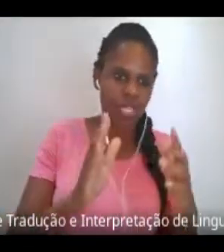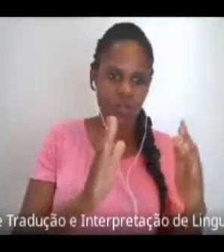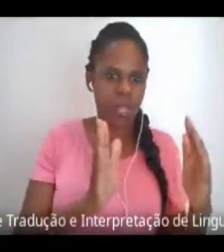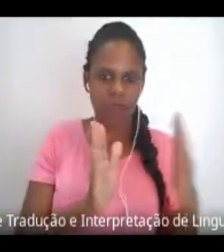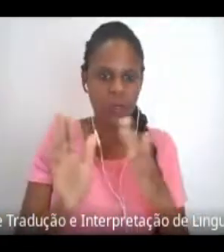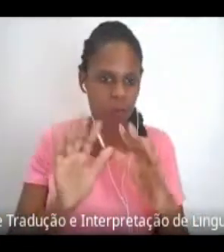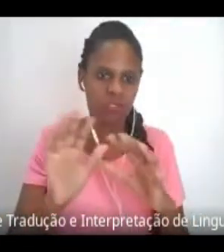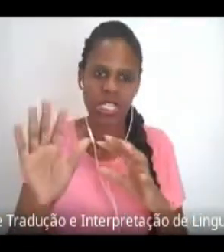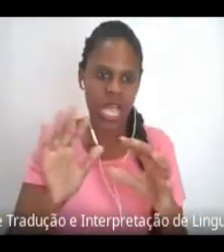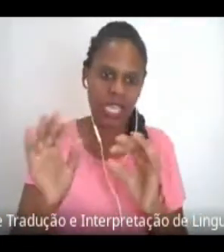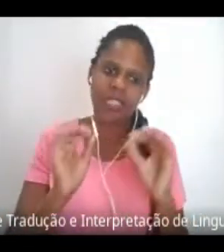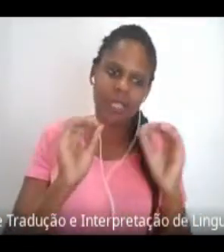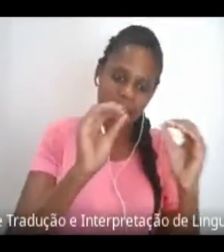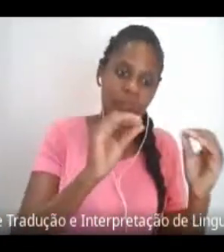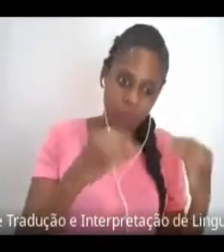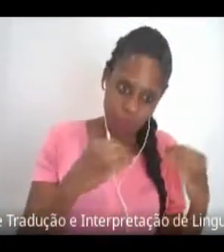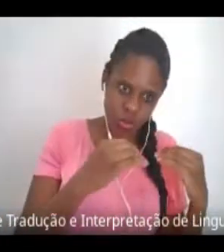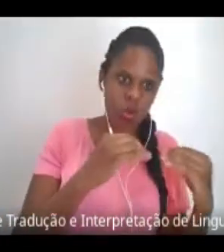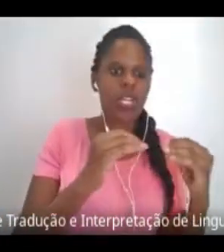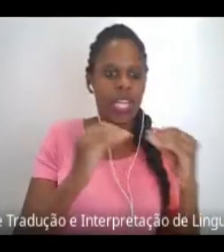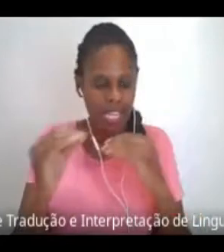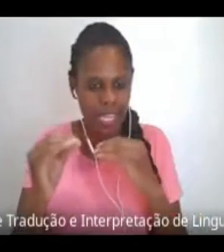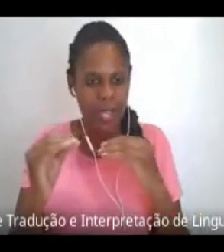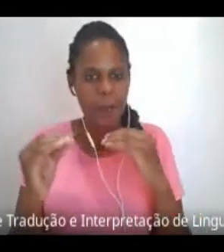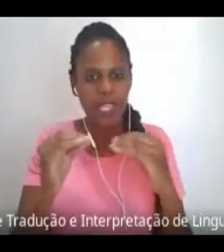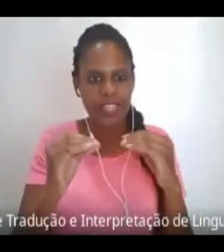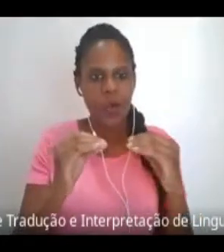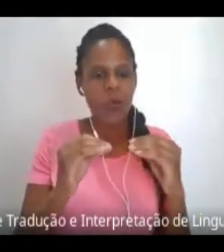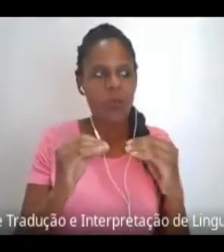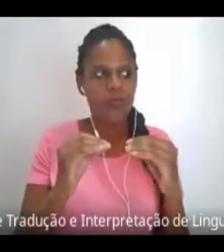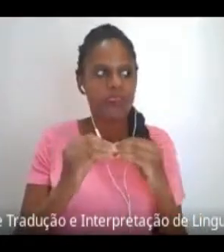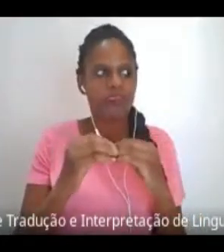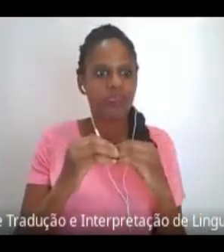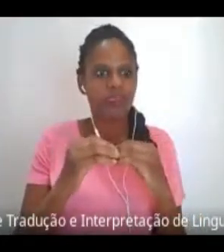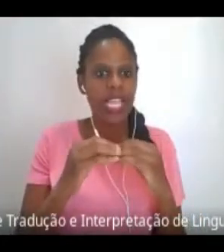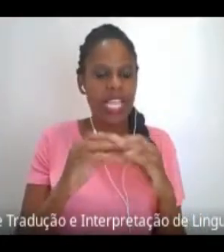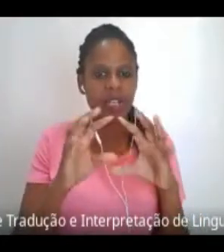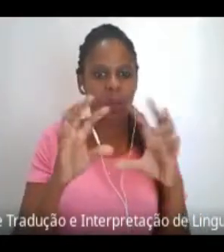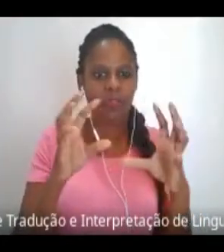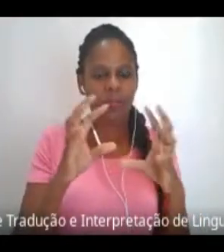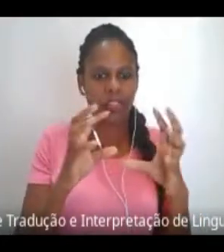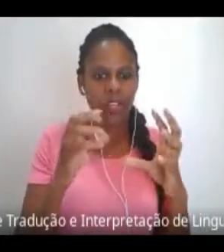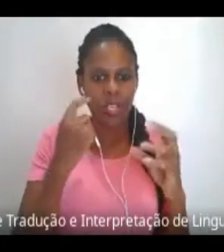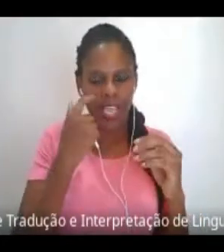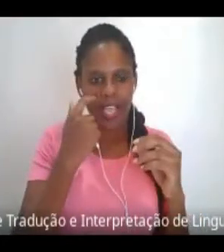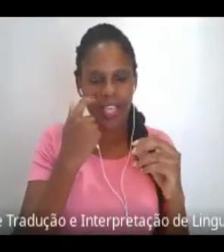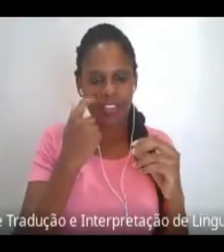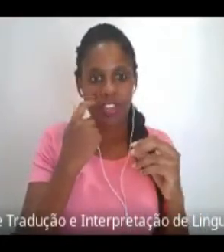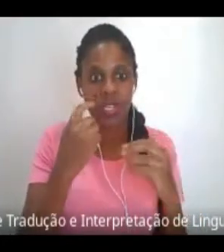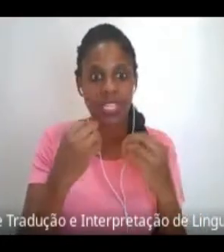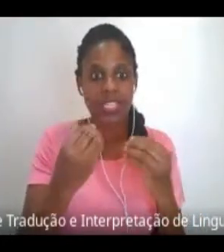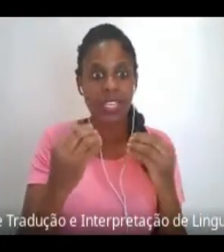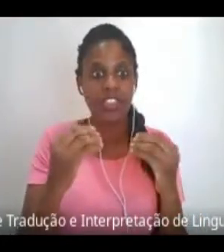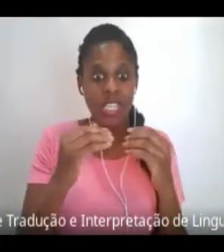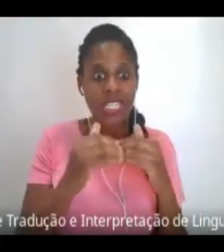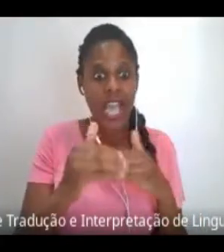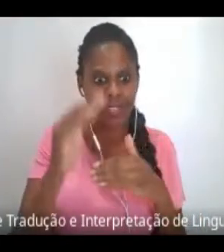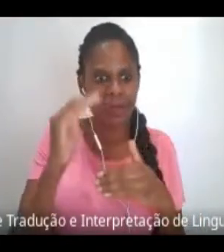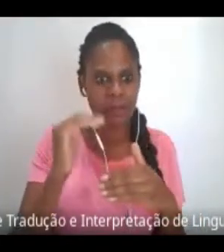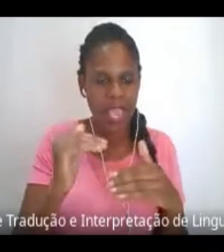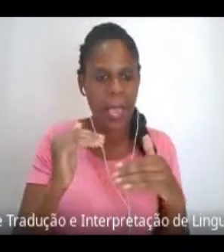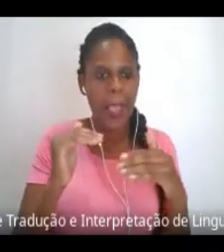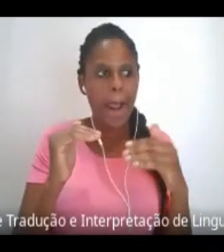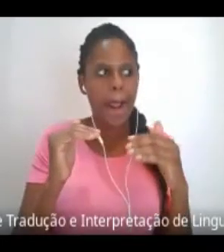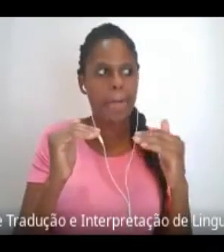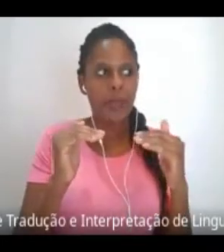tá funcionando, vamos conversar que assim para mim funciona. Então, esse é um movimento que a gente achou interessante